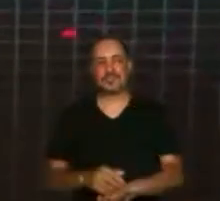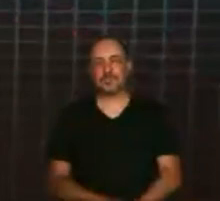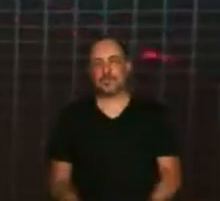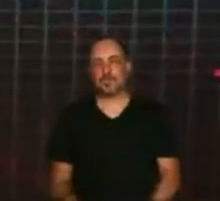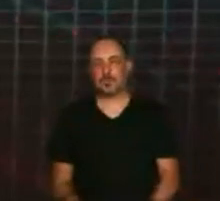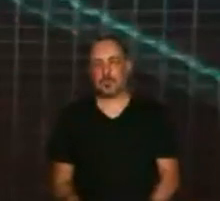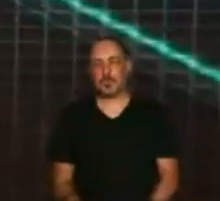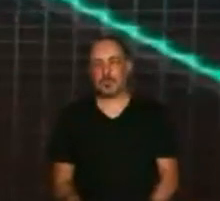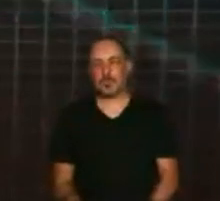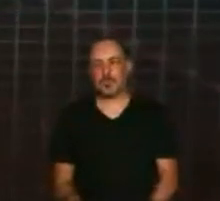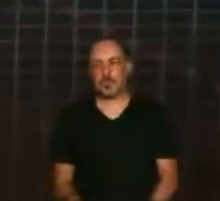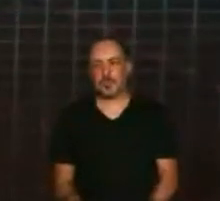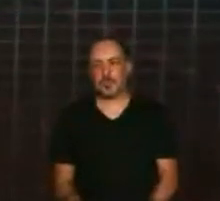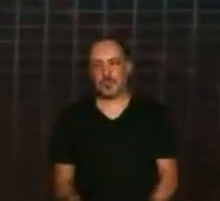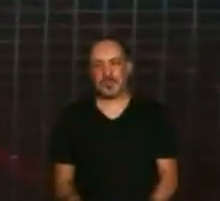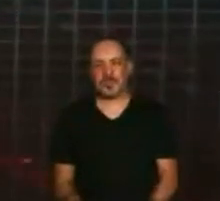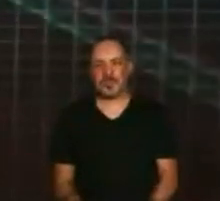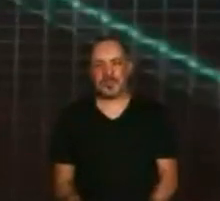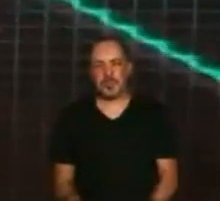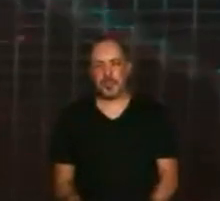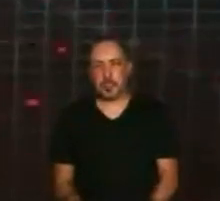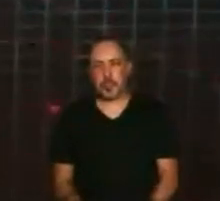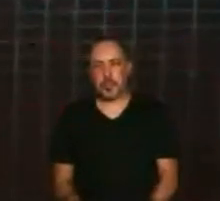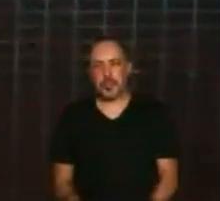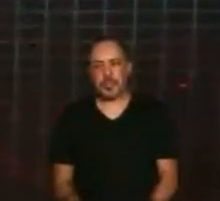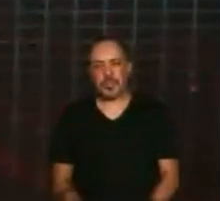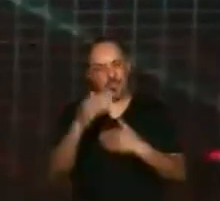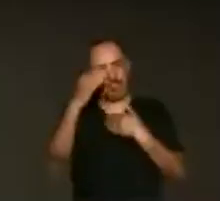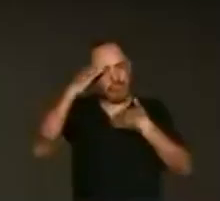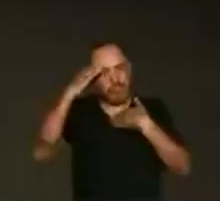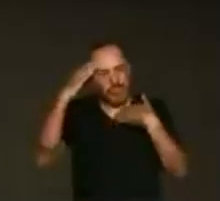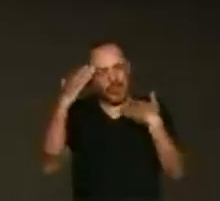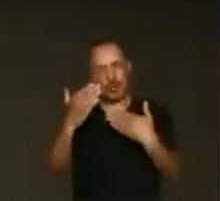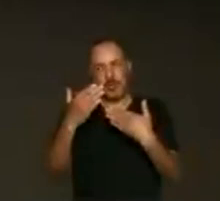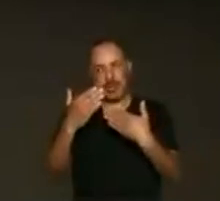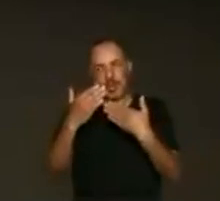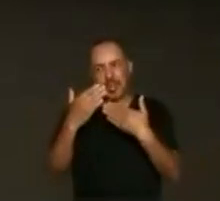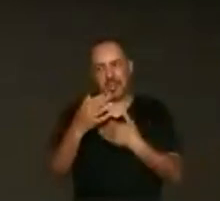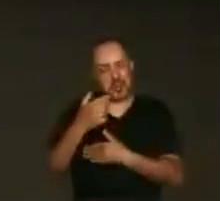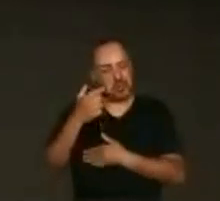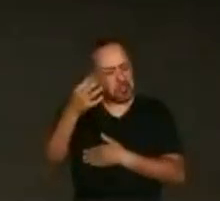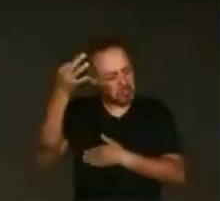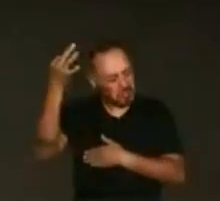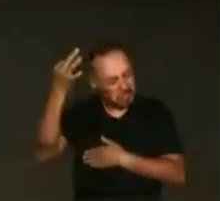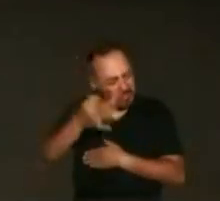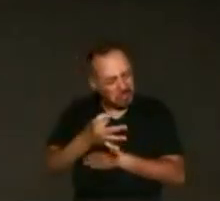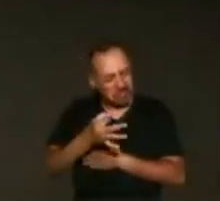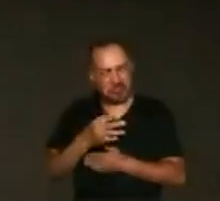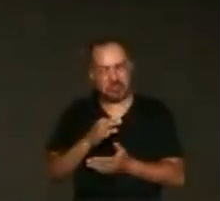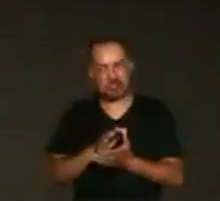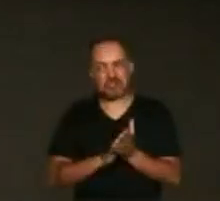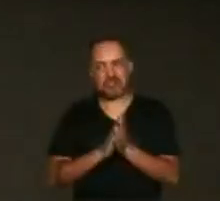Pedi uma salva de palmas, teve uma palma. Muito obrigado. Uma sublime, né? Poesia e agonia, bicho, desse